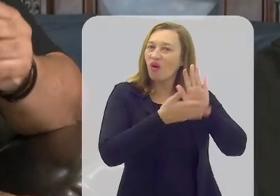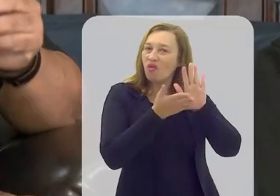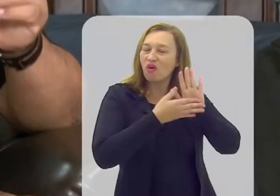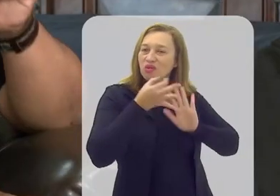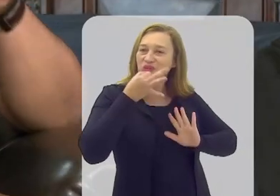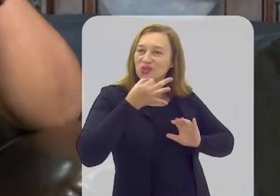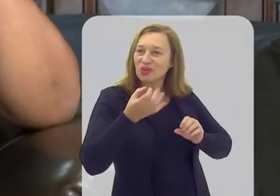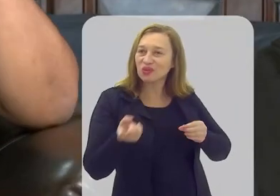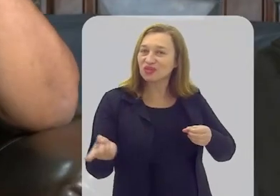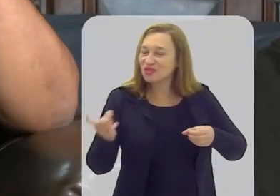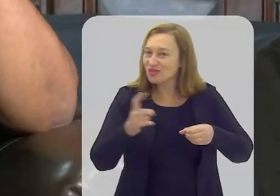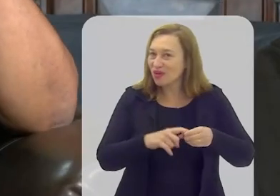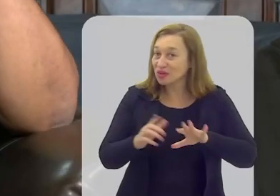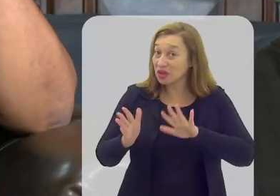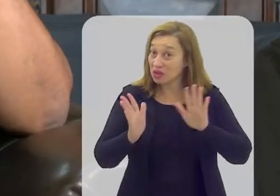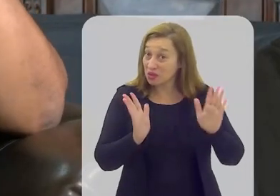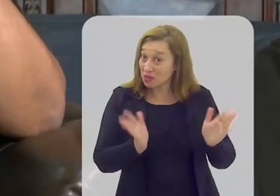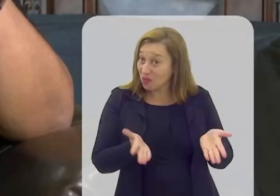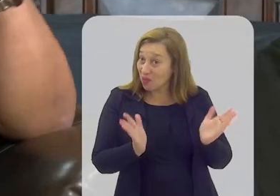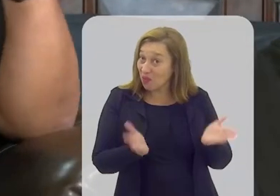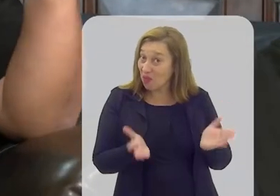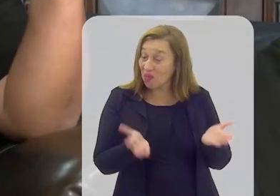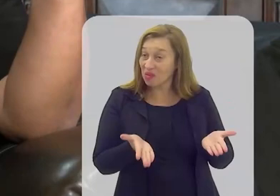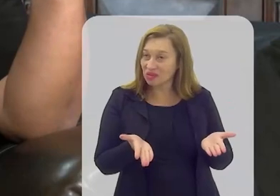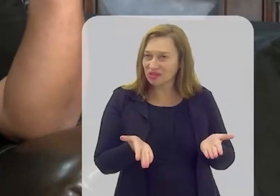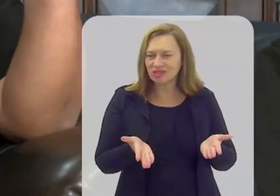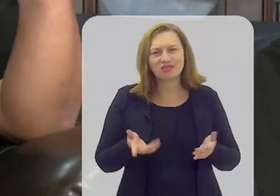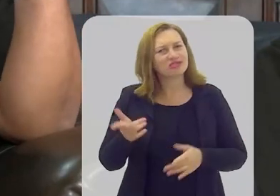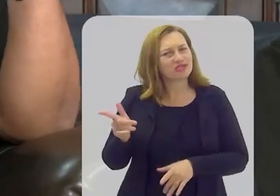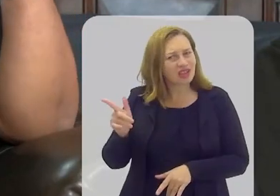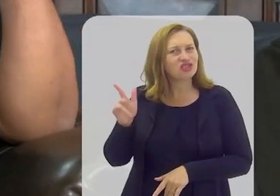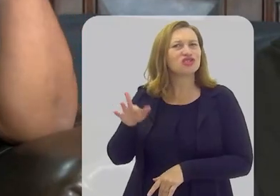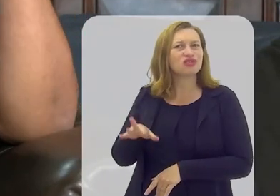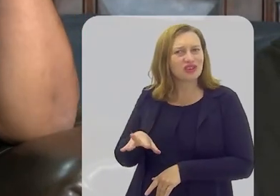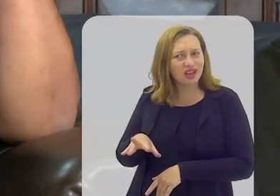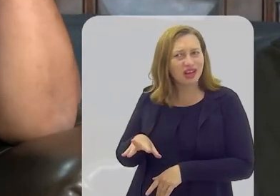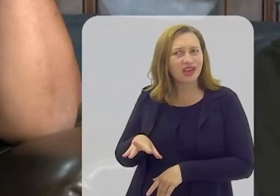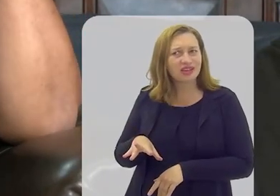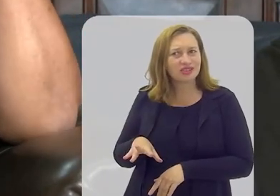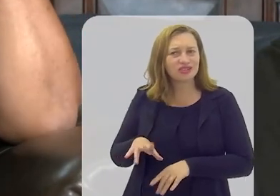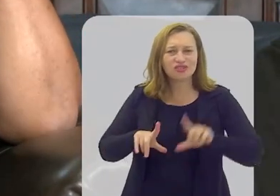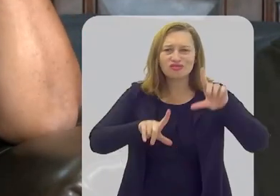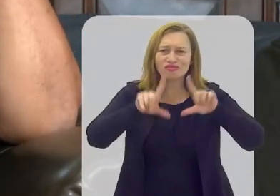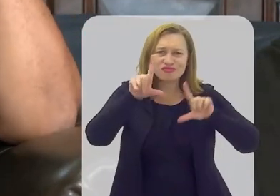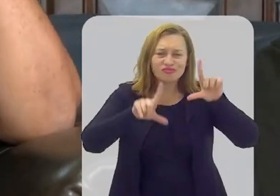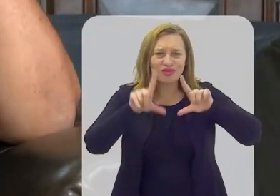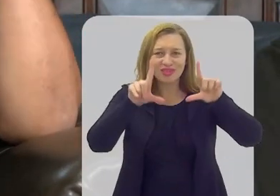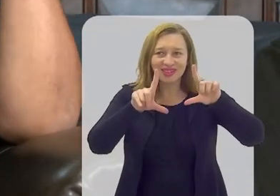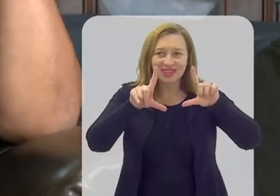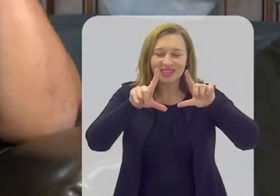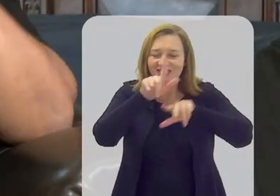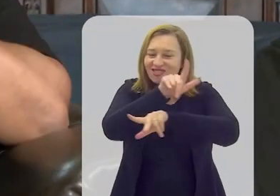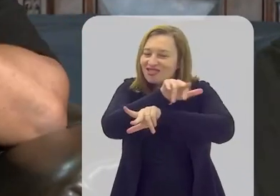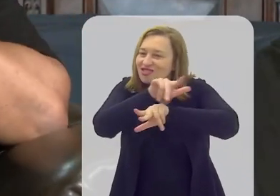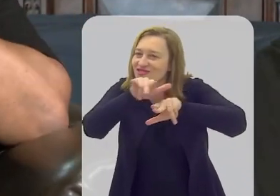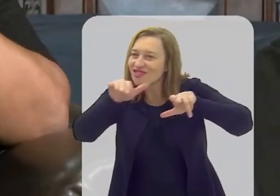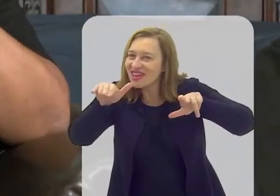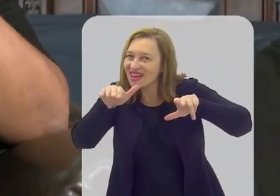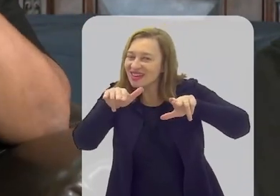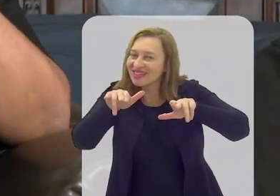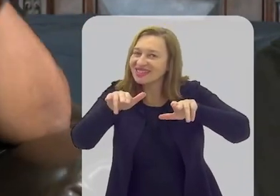Louvor Soul no ar. E o programa de hoje, ele está assim, extremamente diferente, né? Um programa com uma diversificação